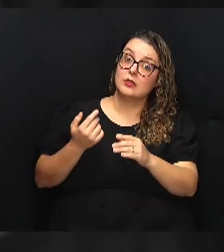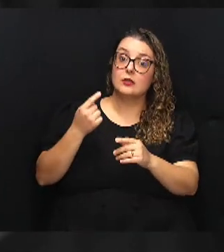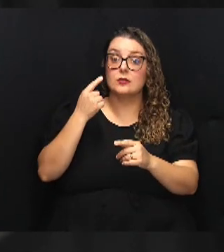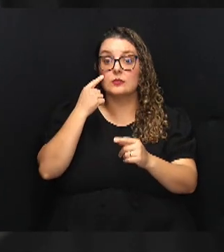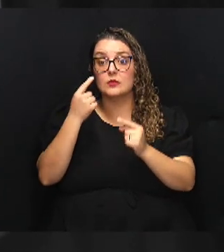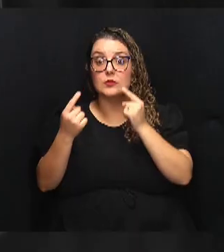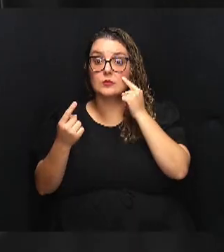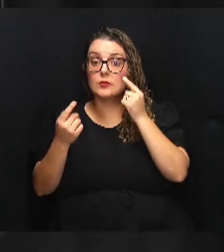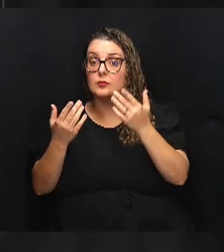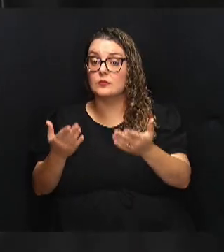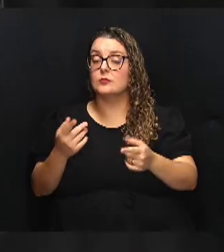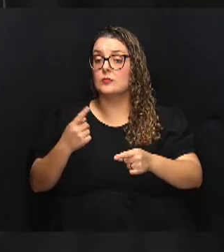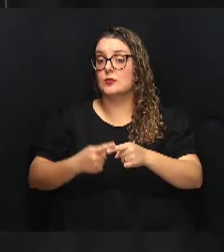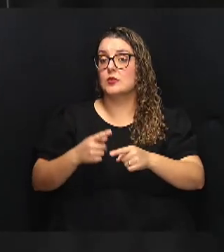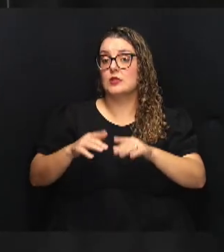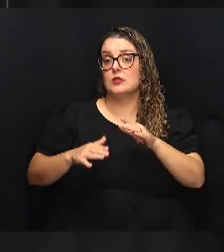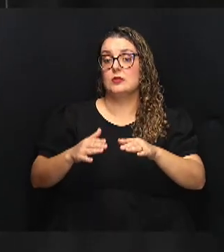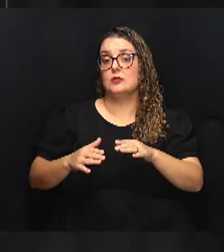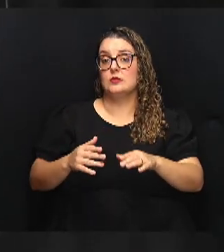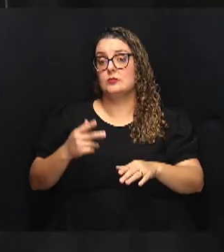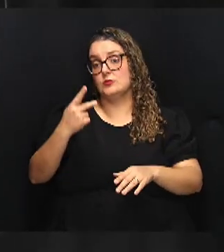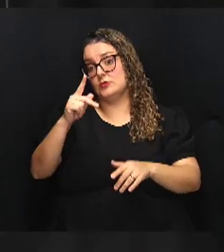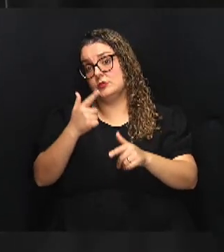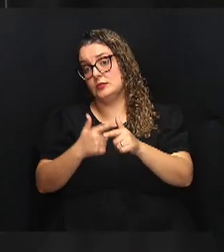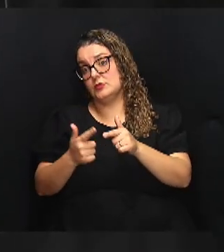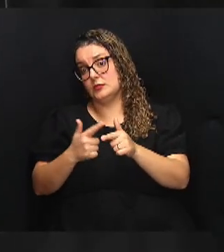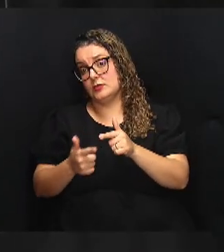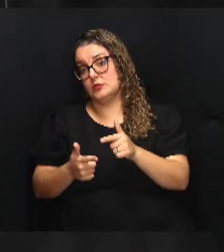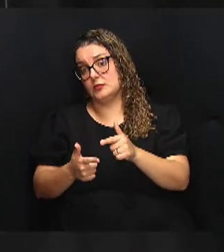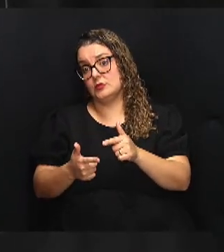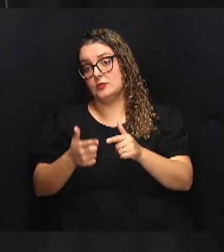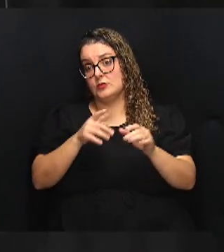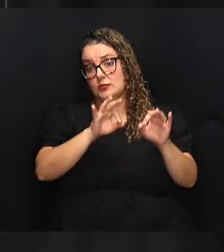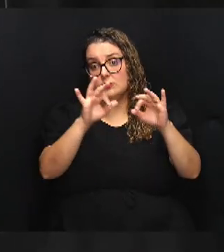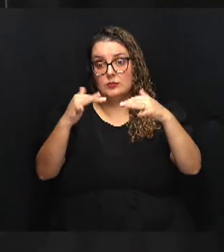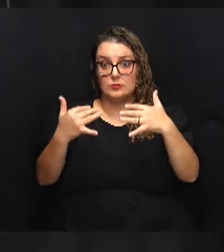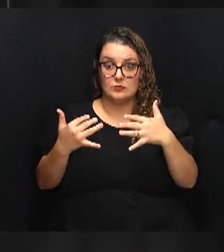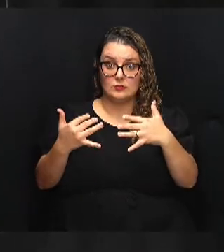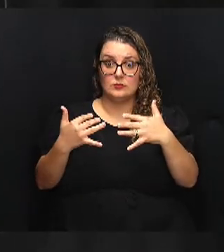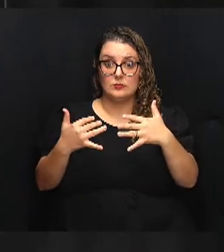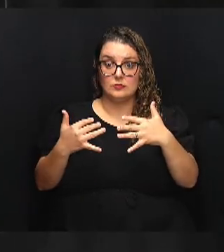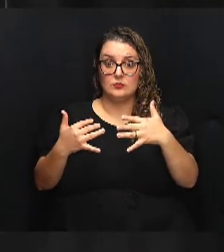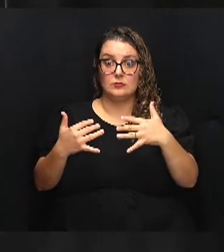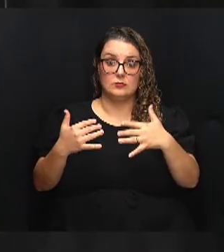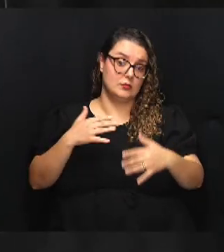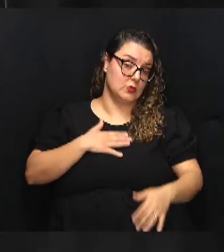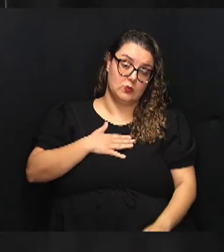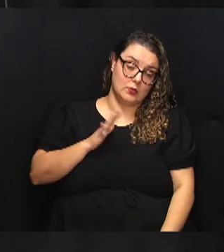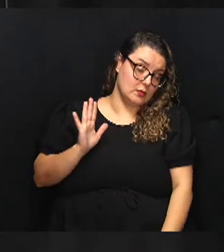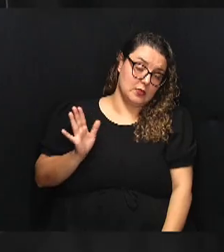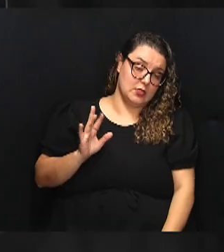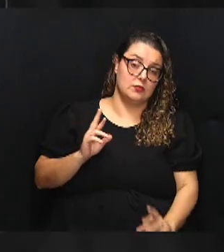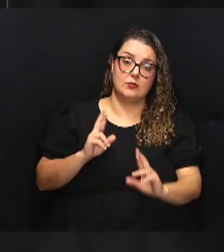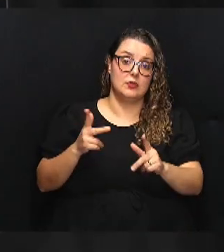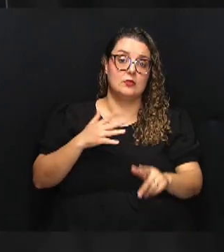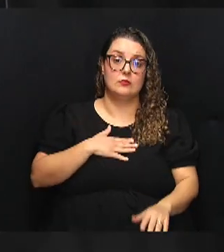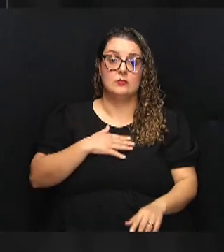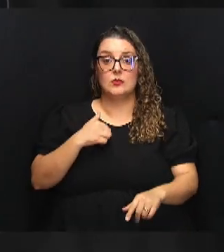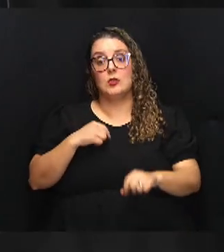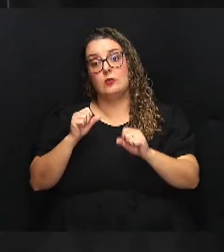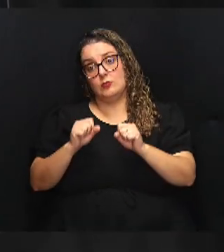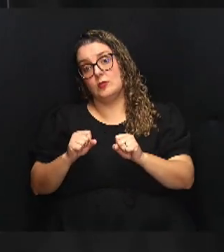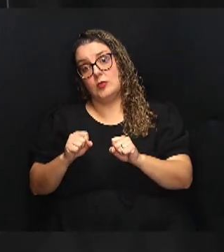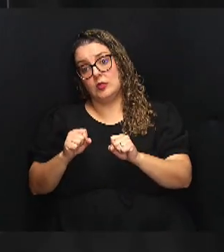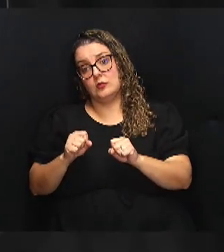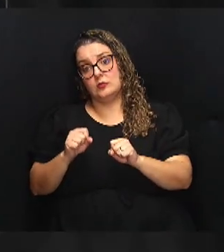ideias, porque muitas vezes a dor, né, você telespectador, talvez não é a minha dor, e aí eu posso,